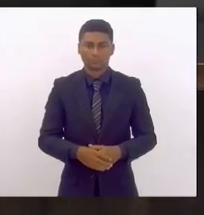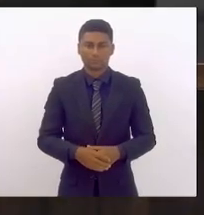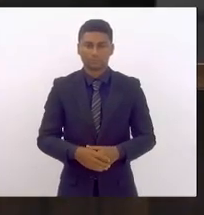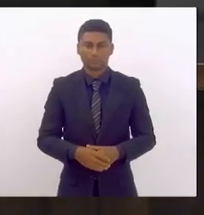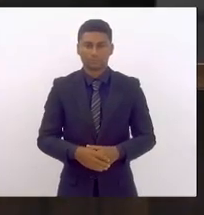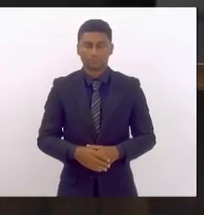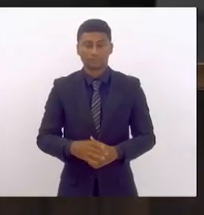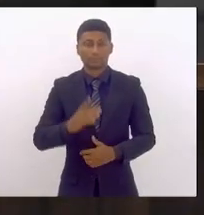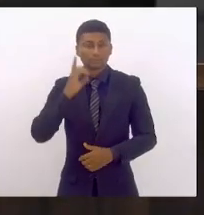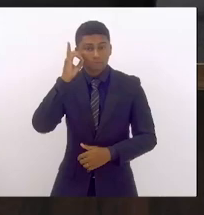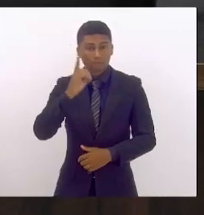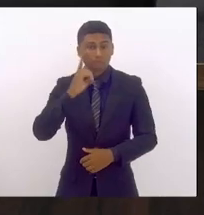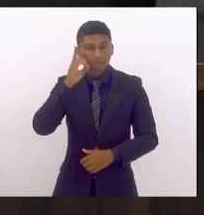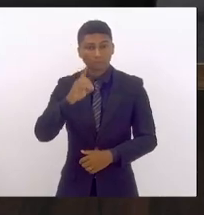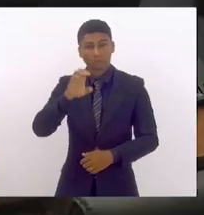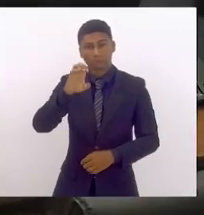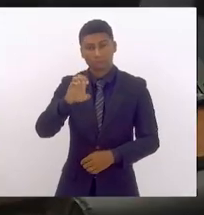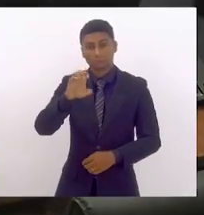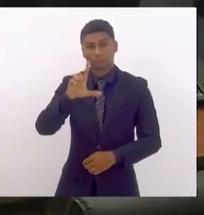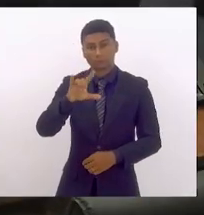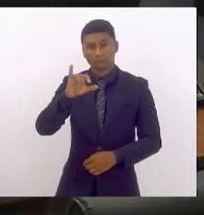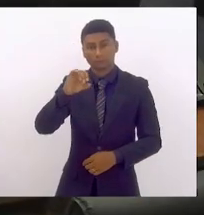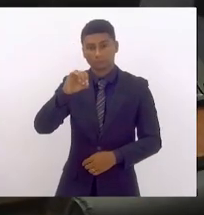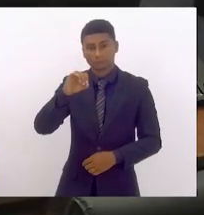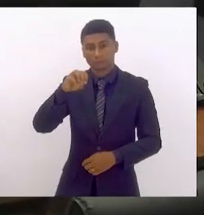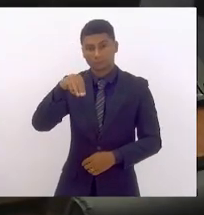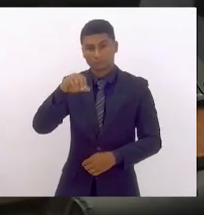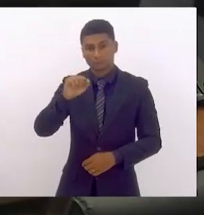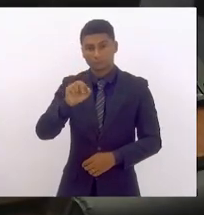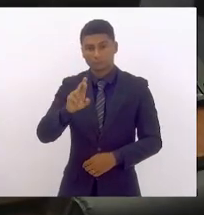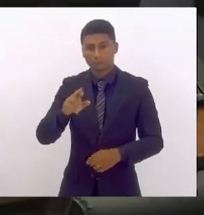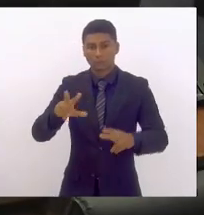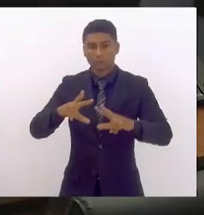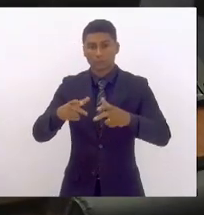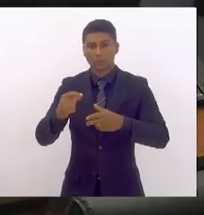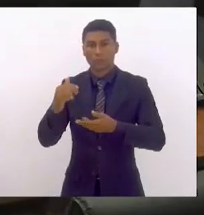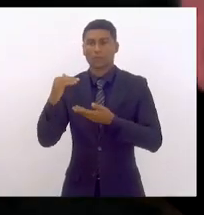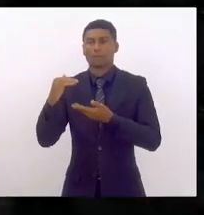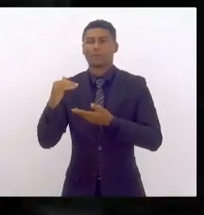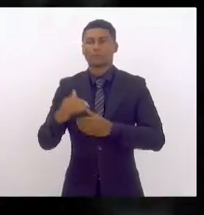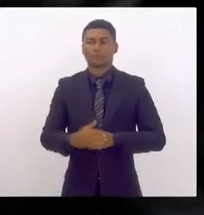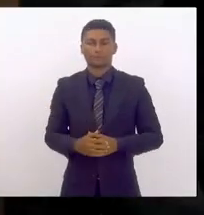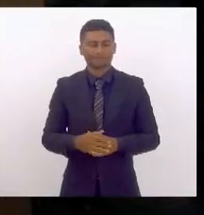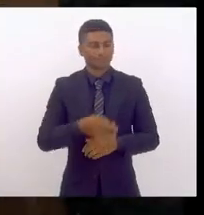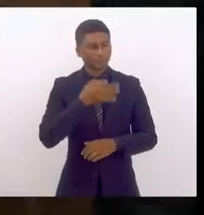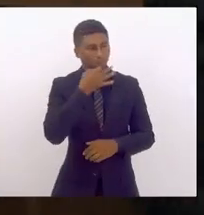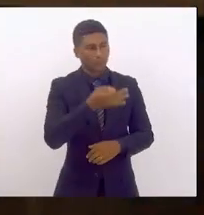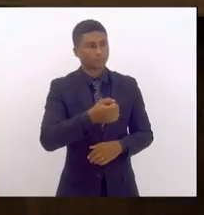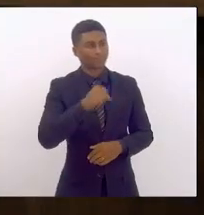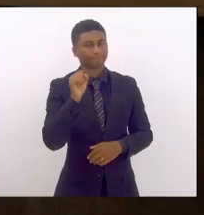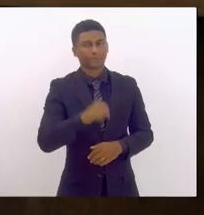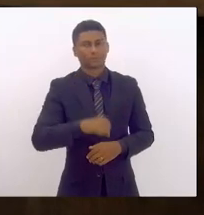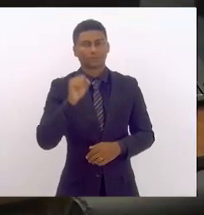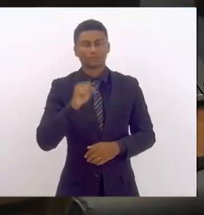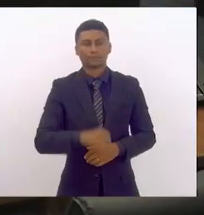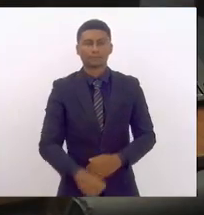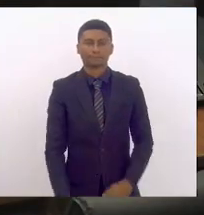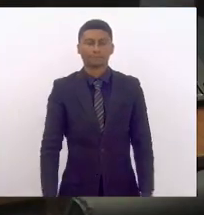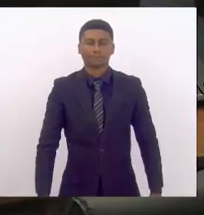Deputado olmar pela comissão de orçamento Presidente o parecer favorável